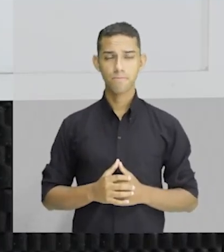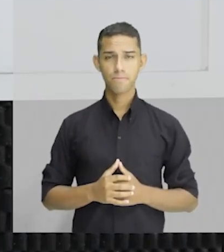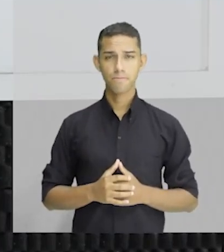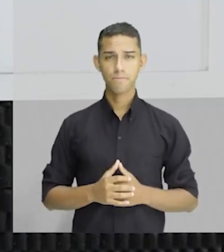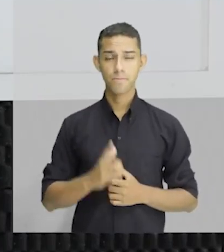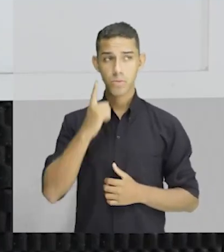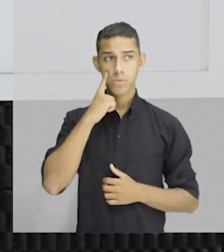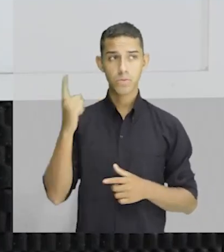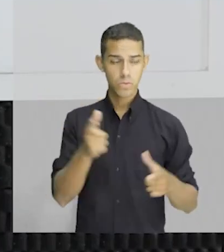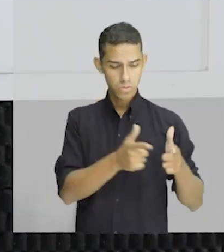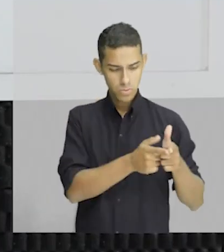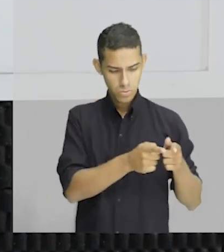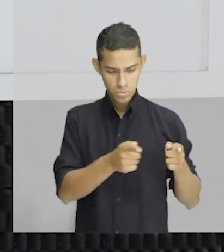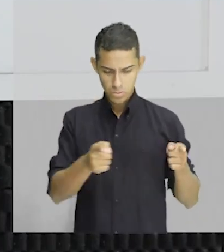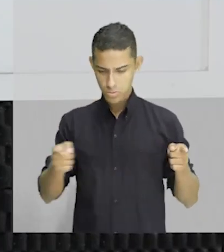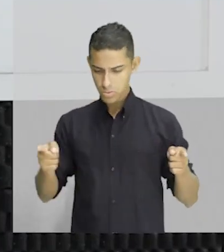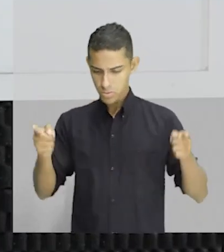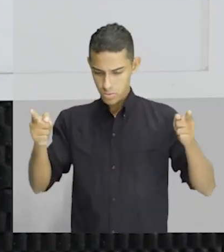tá aqui o latão,